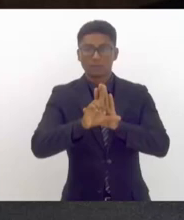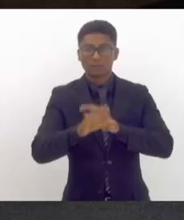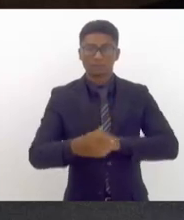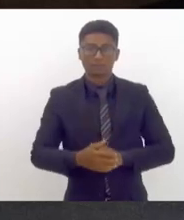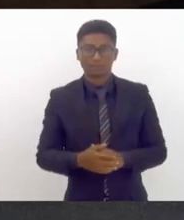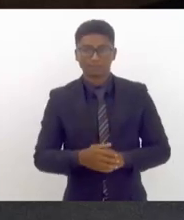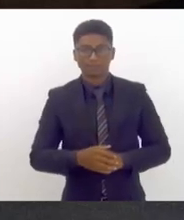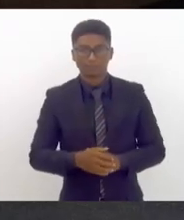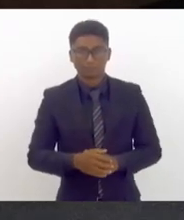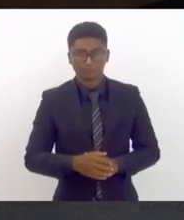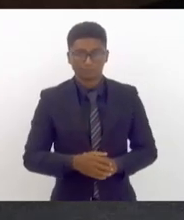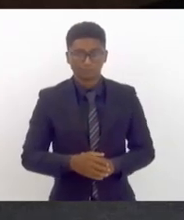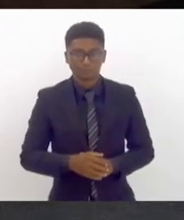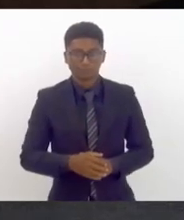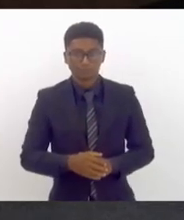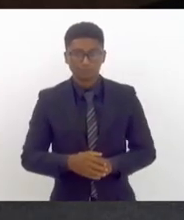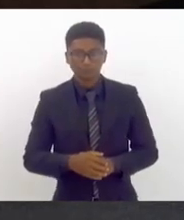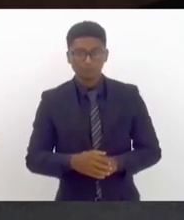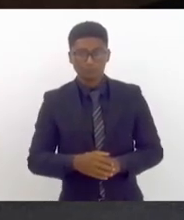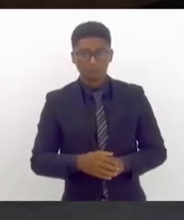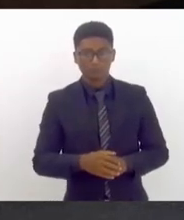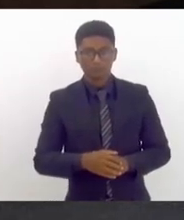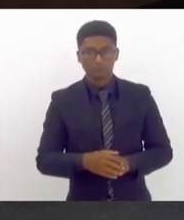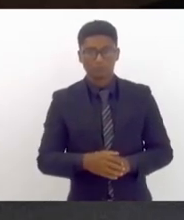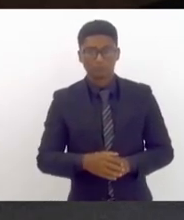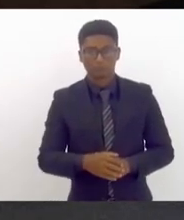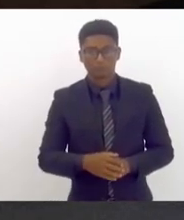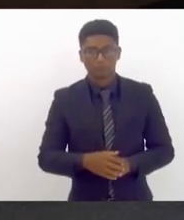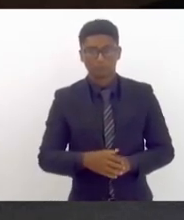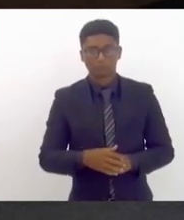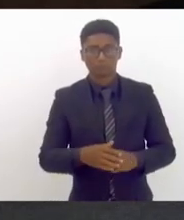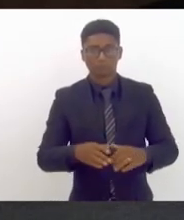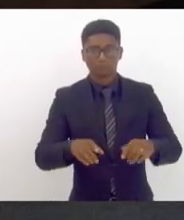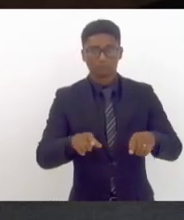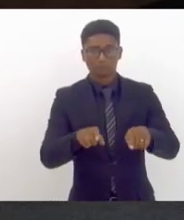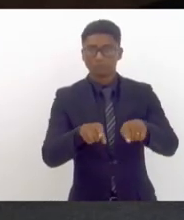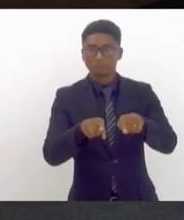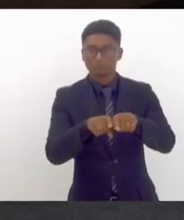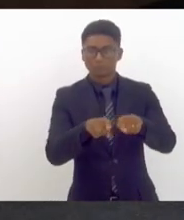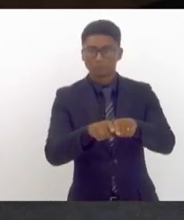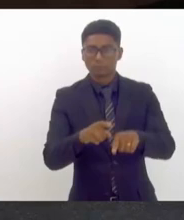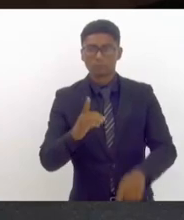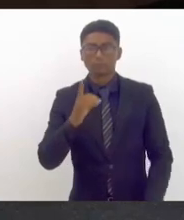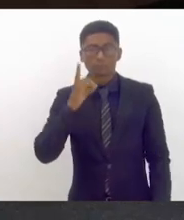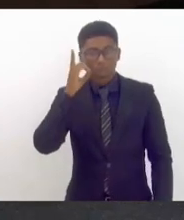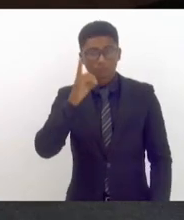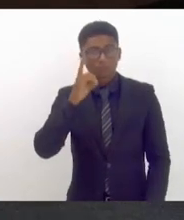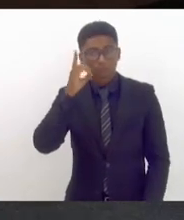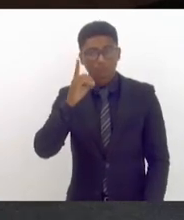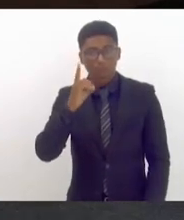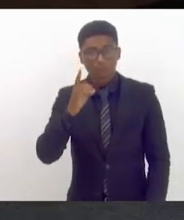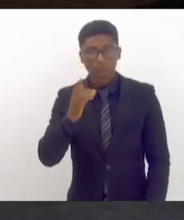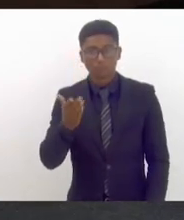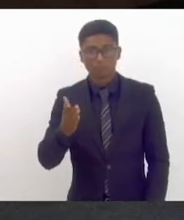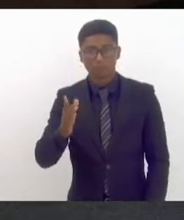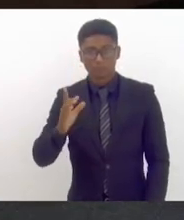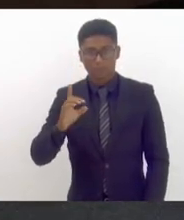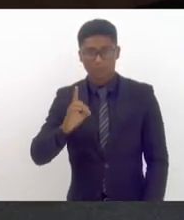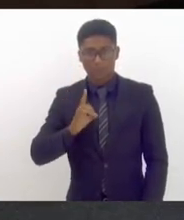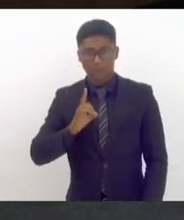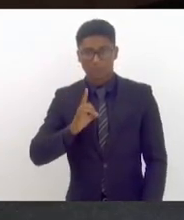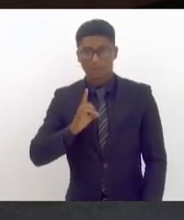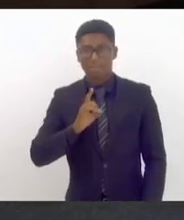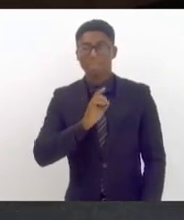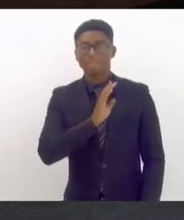Atila Nunes, e aí eu queria amplificar a voz da deputada, nobre deputada Dani Balbi, que estava